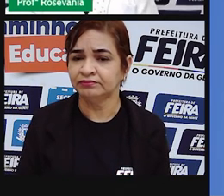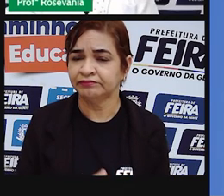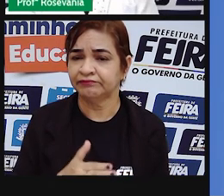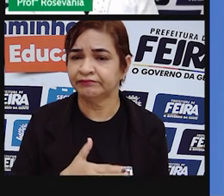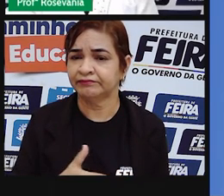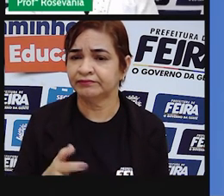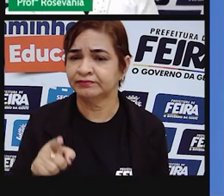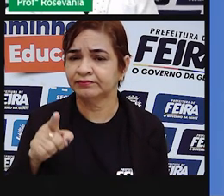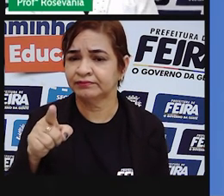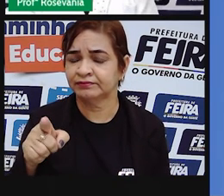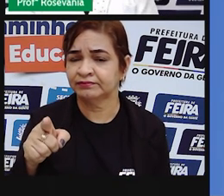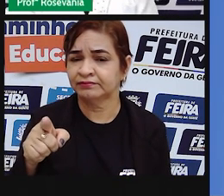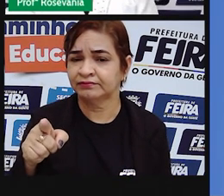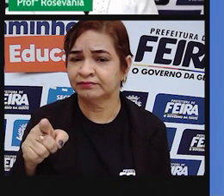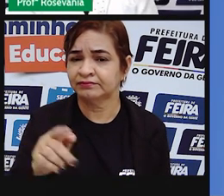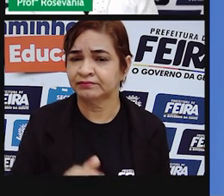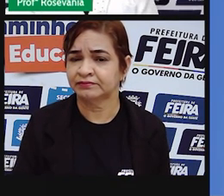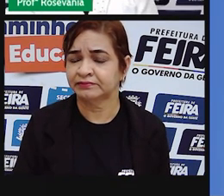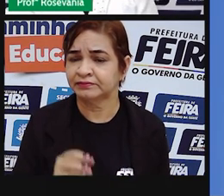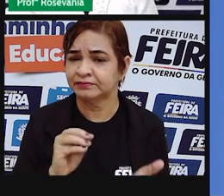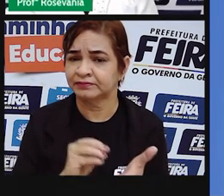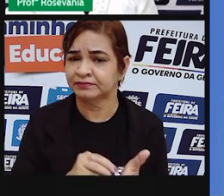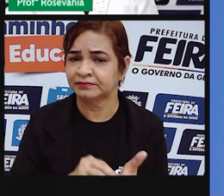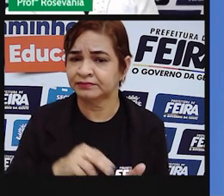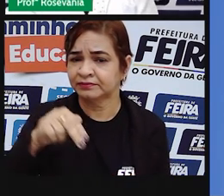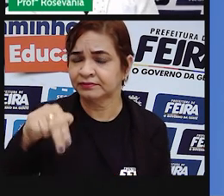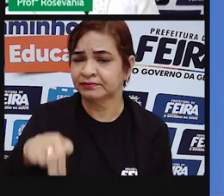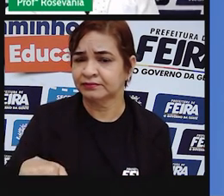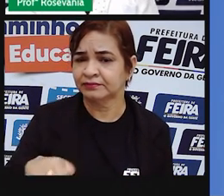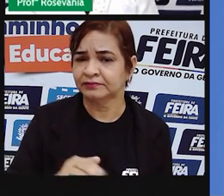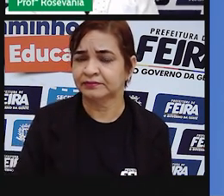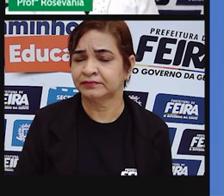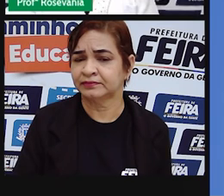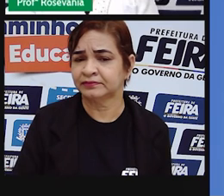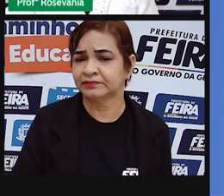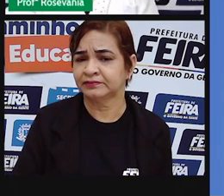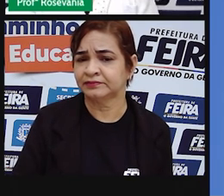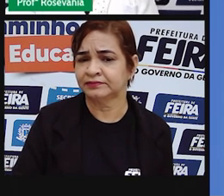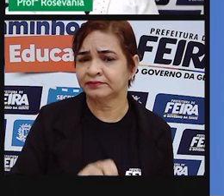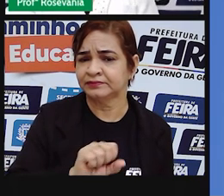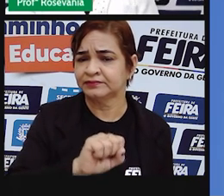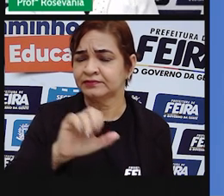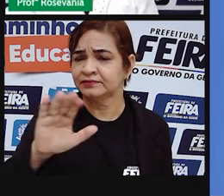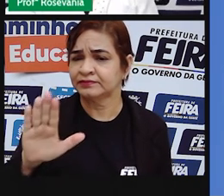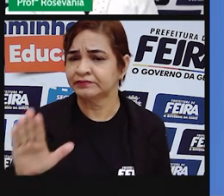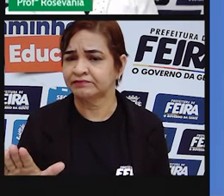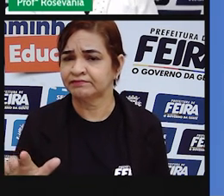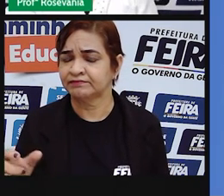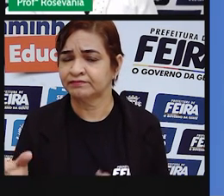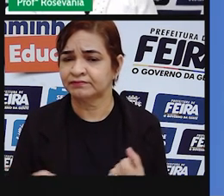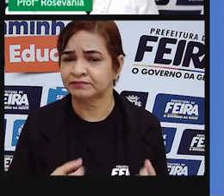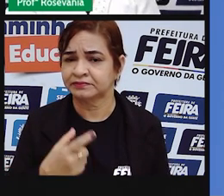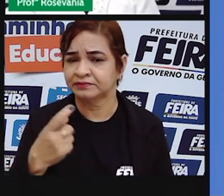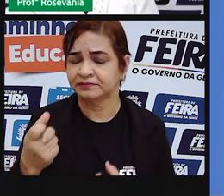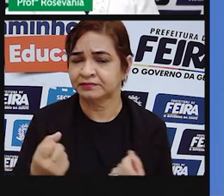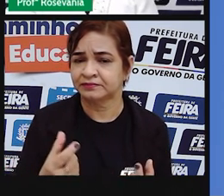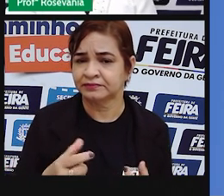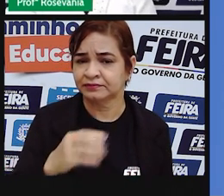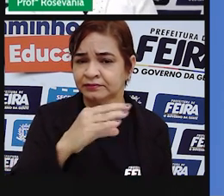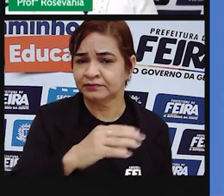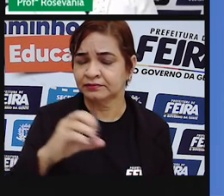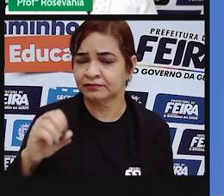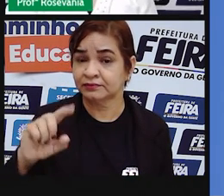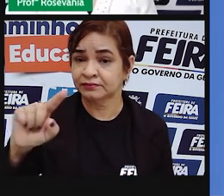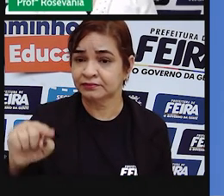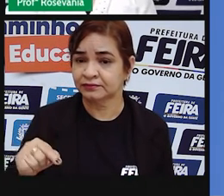no início essa questão do Nordeste região Sudeste e algumas poucas correntes migratórias para o